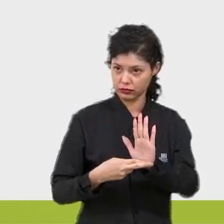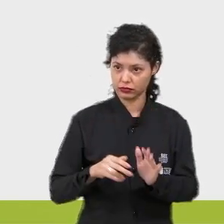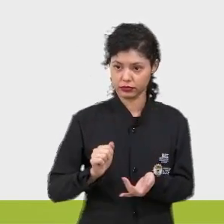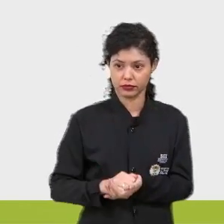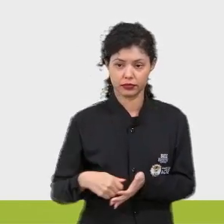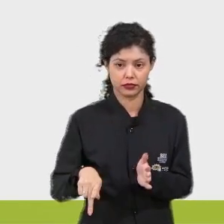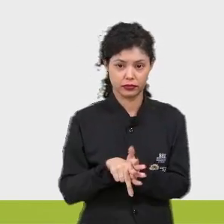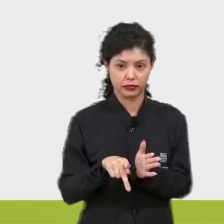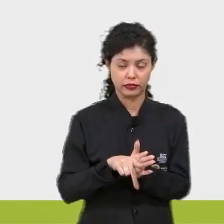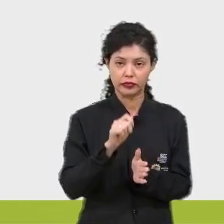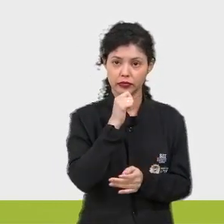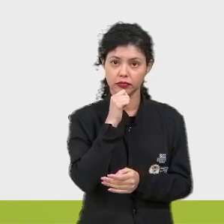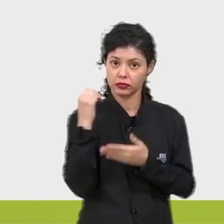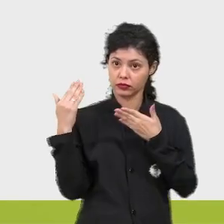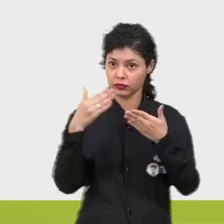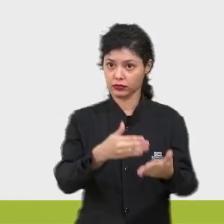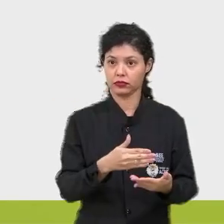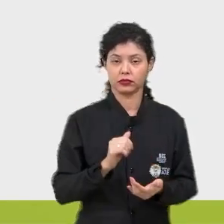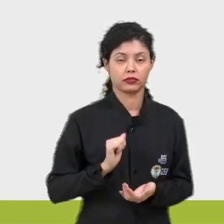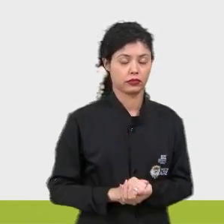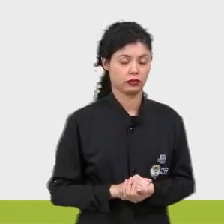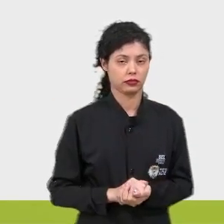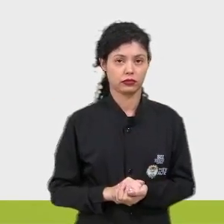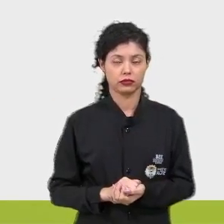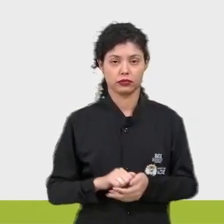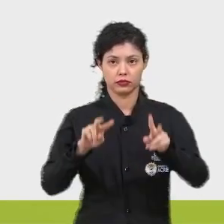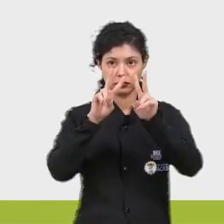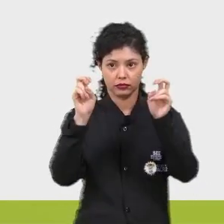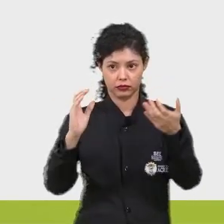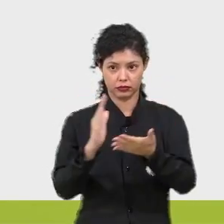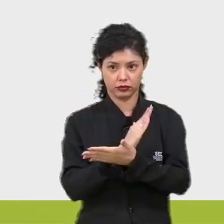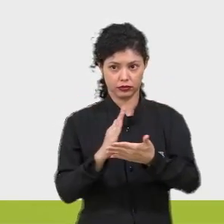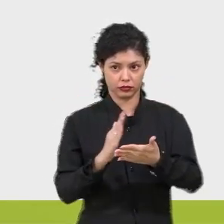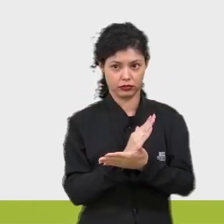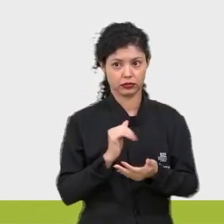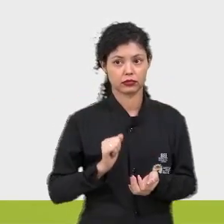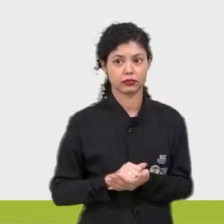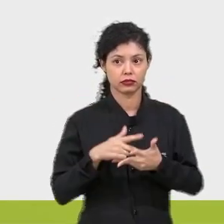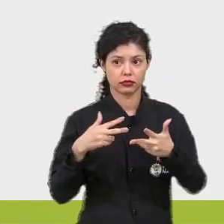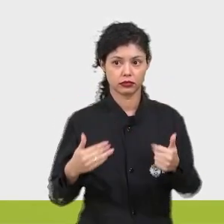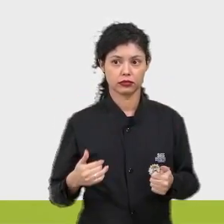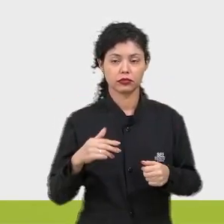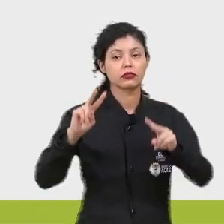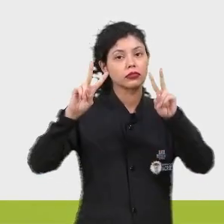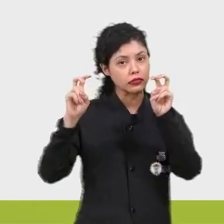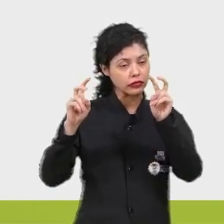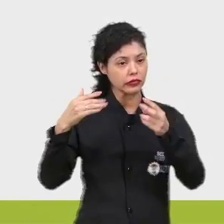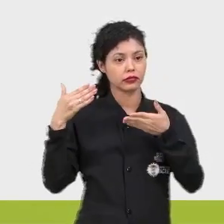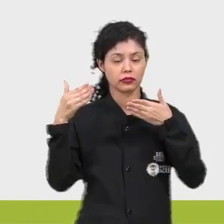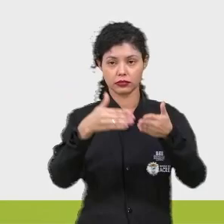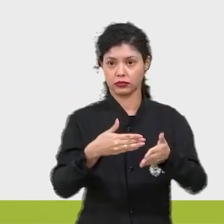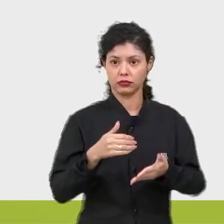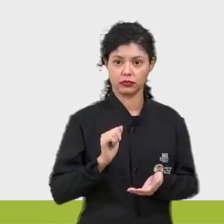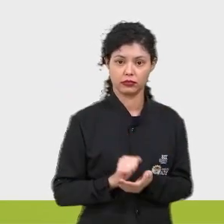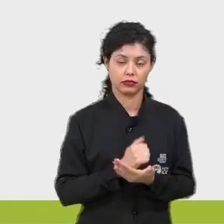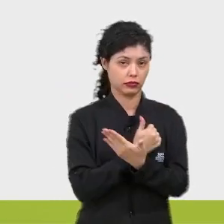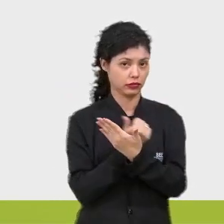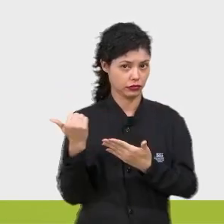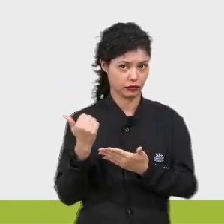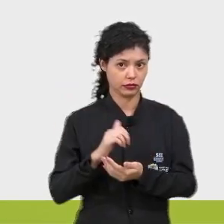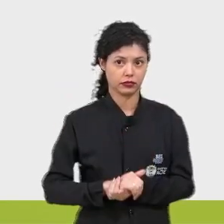justamente ele tem esse objetivo, ele vai instruir sobre algo com o objetivo de levar a uma